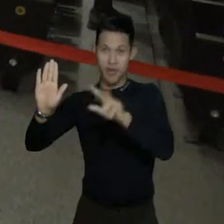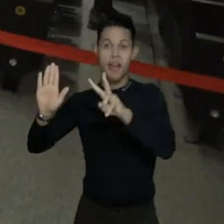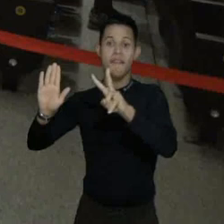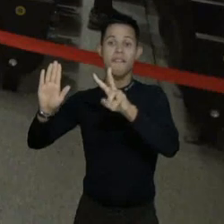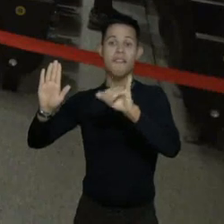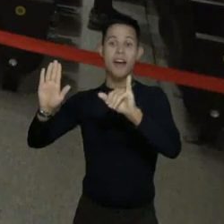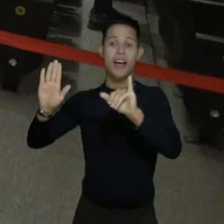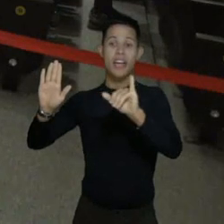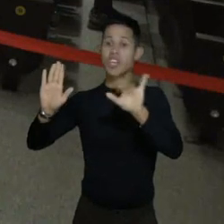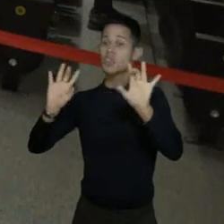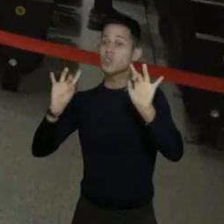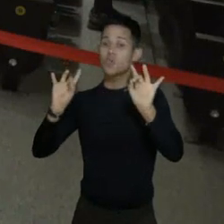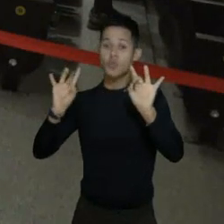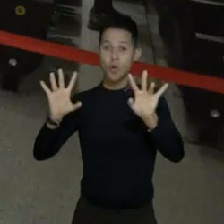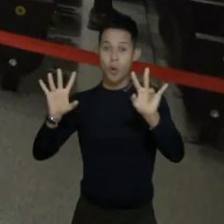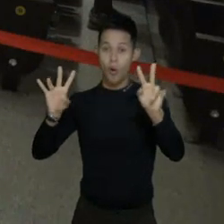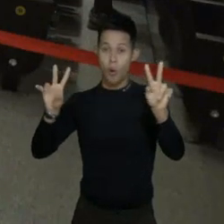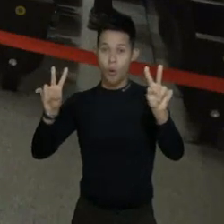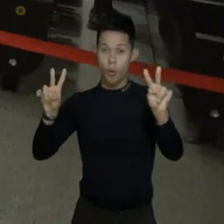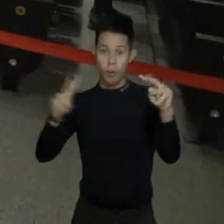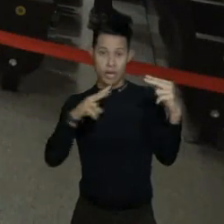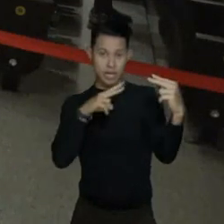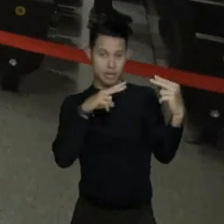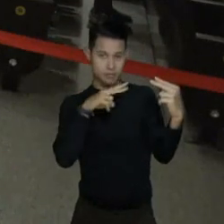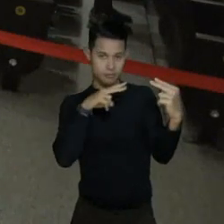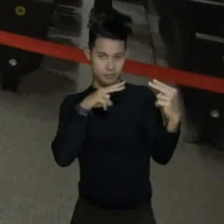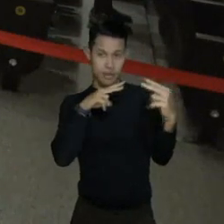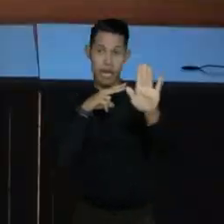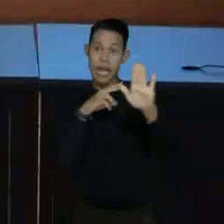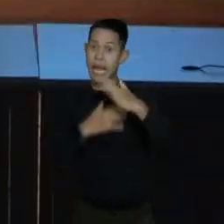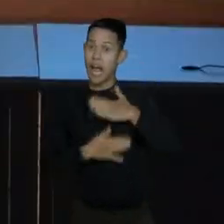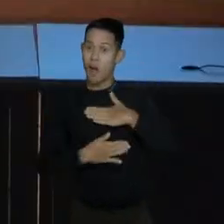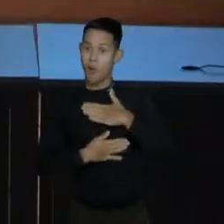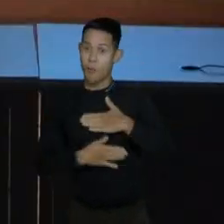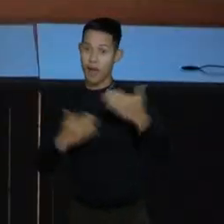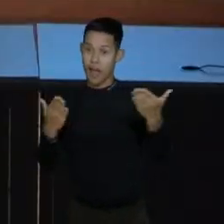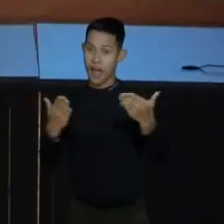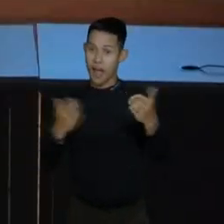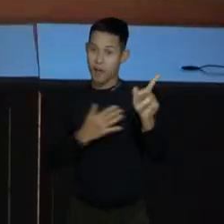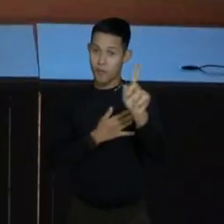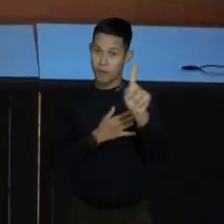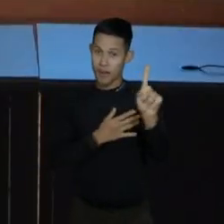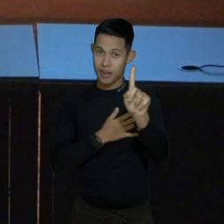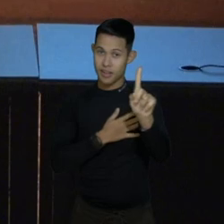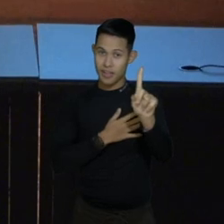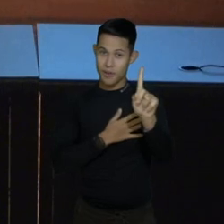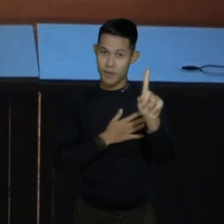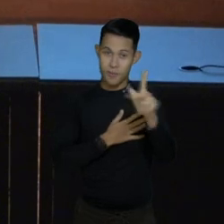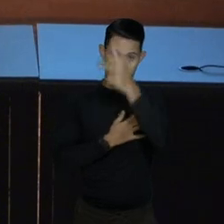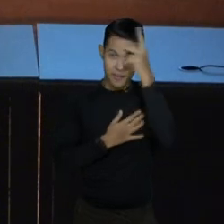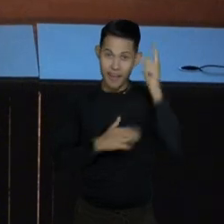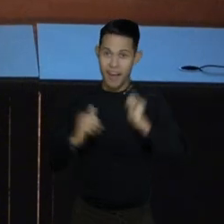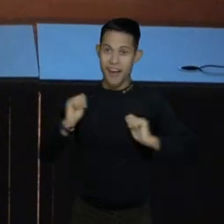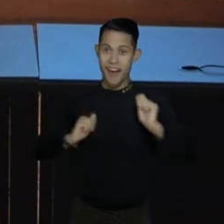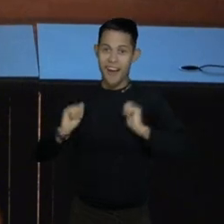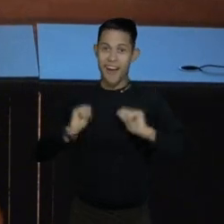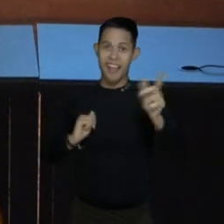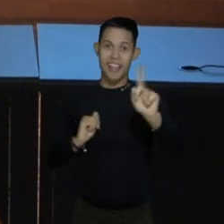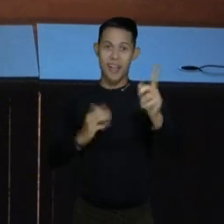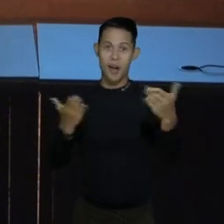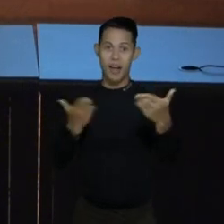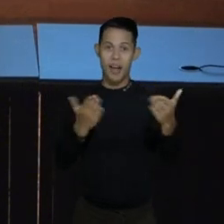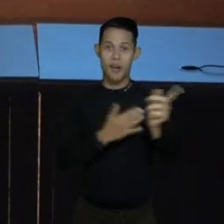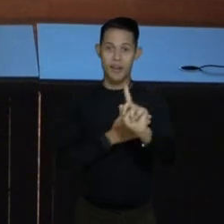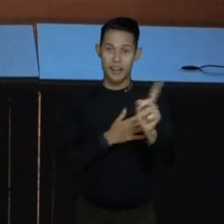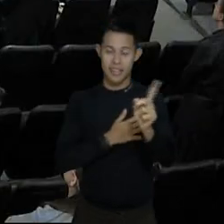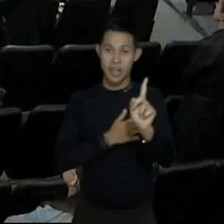é só olhar no olho do outro Quando eu falar já Calma calma já P pessoal já se empolga já quer olhar não calma vai